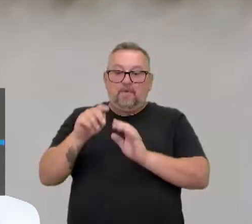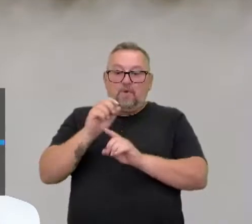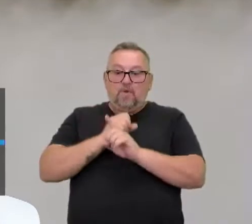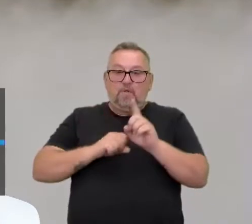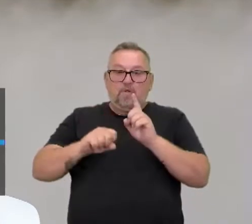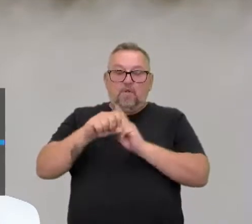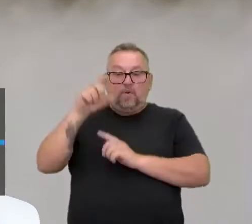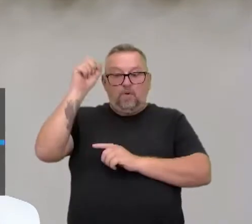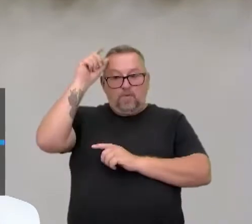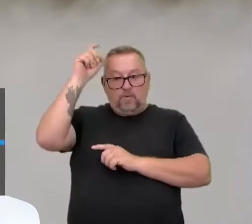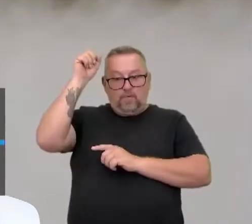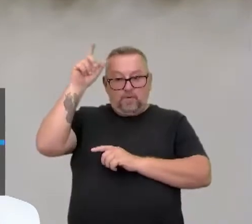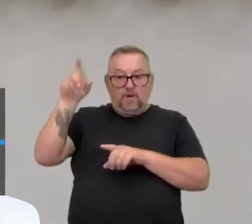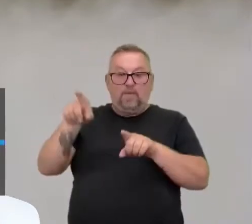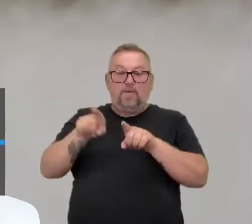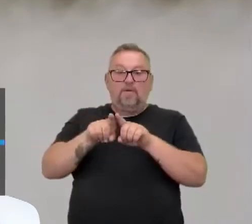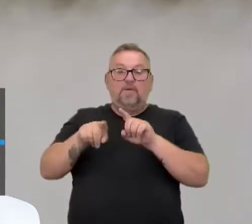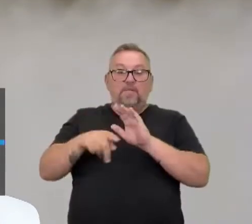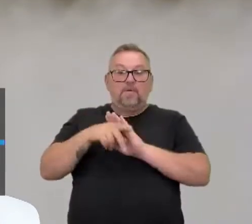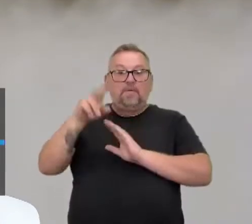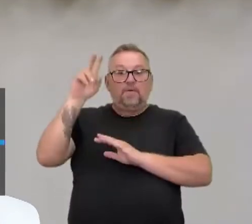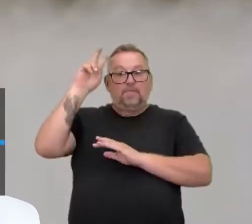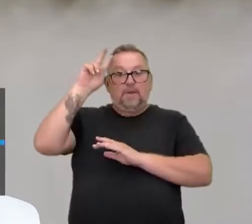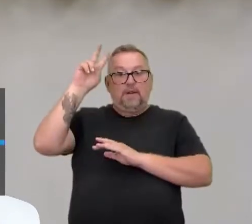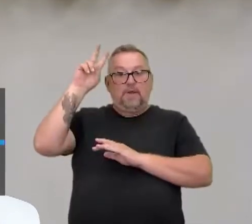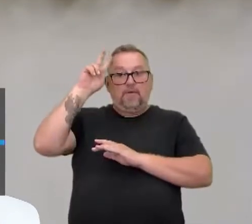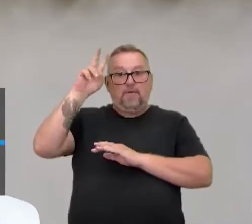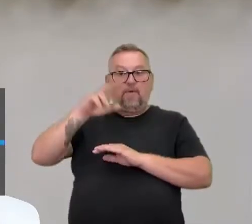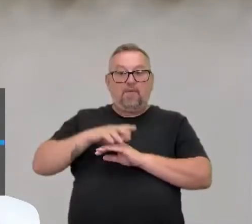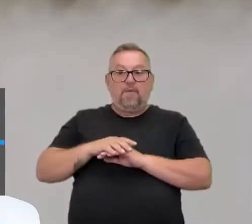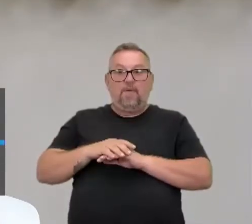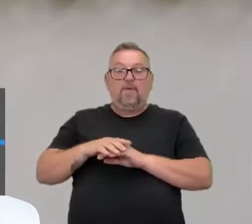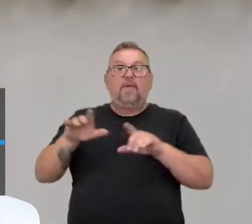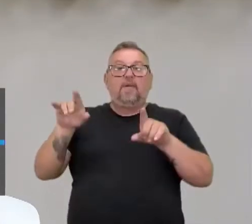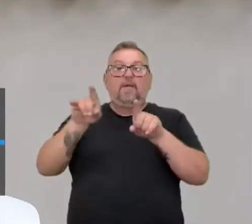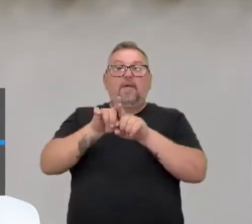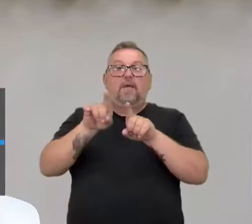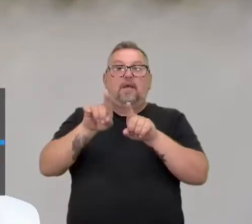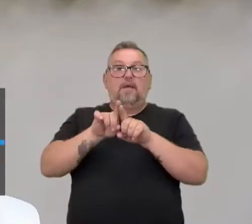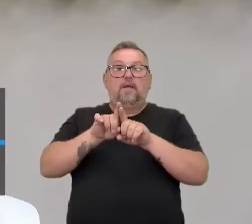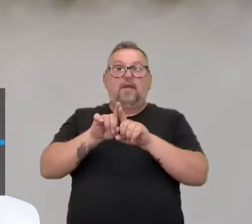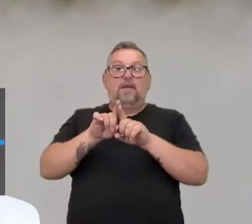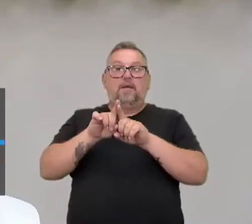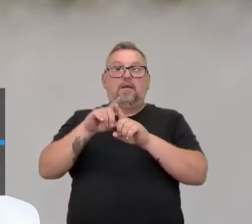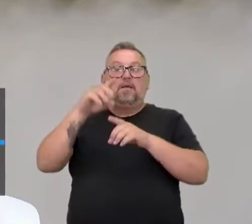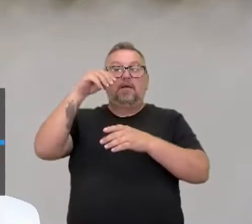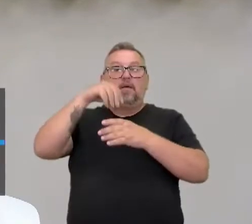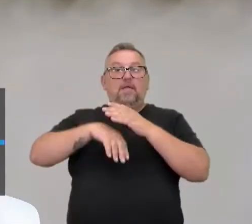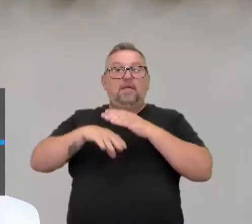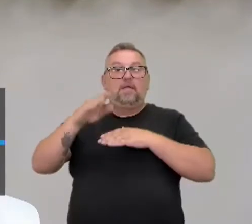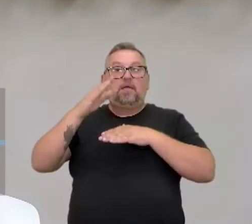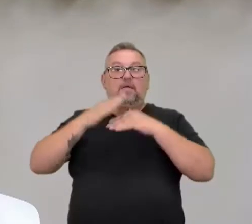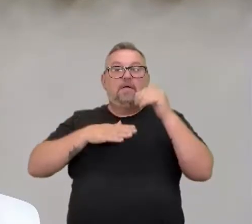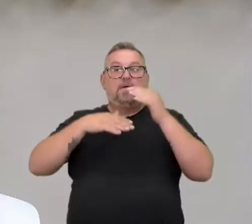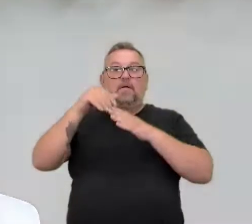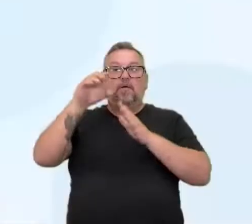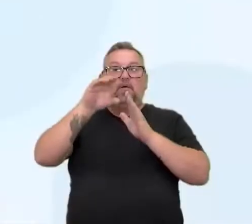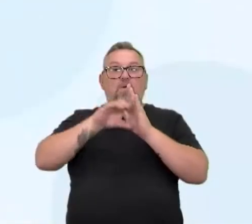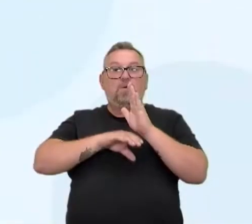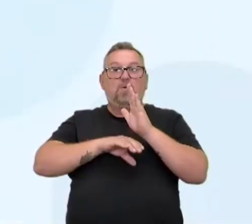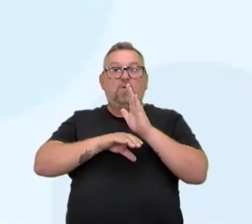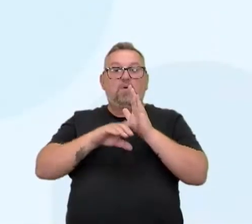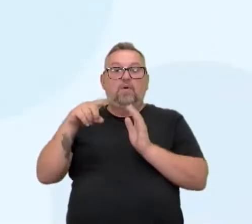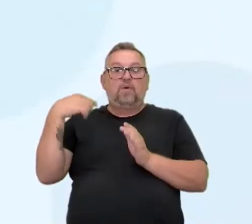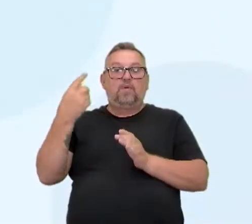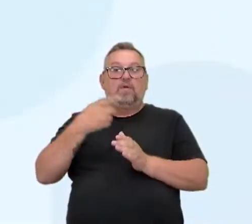socioculturais, como os profissionais aí da história. E aí, gente, também dentro agora das habilidades do currículo paulista,